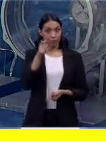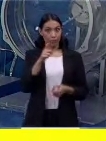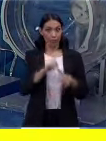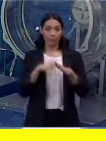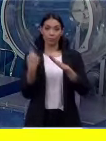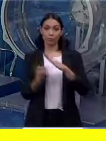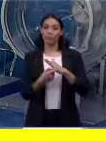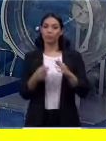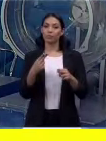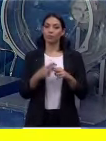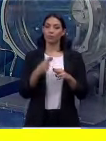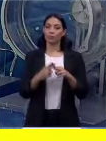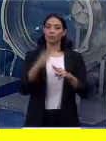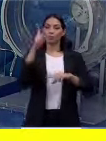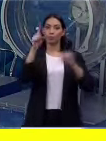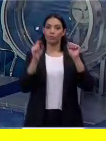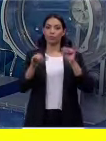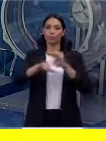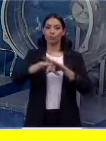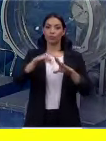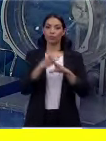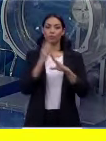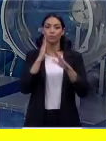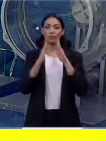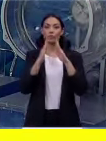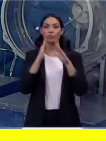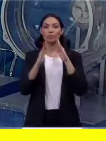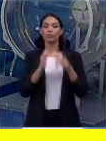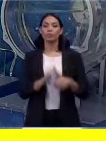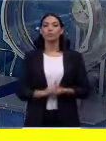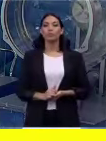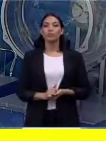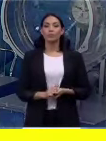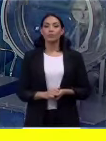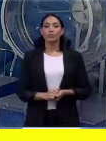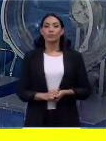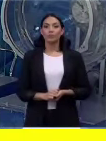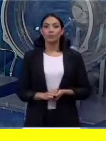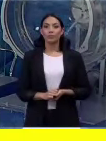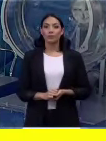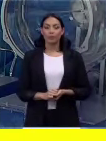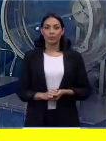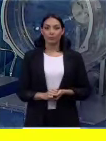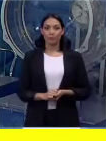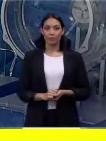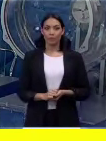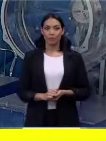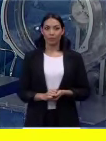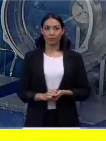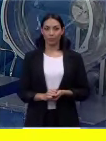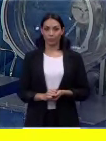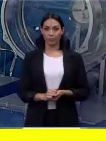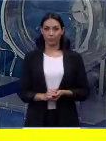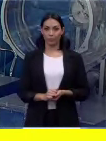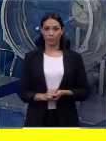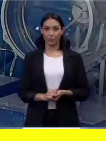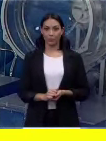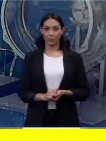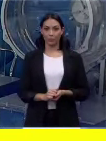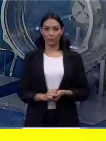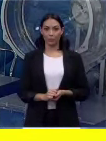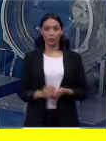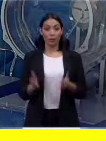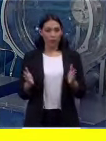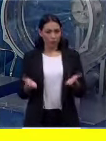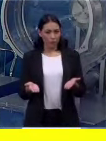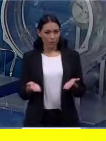nos perfis da Caixa, no YouTube, no Facebook, também nas mídias sociais da Rede TV. E aí, vamos ver se hoje esse